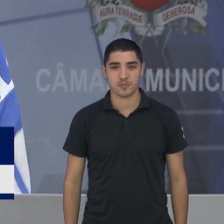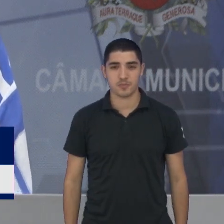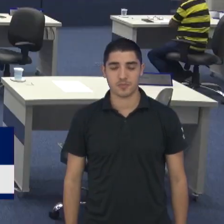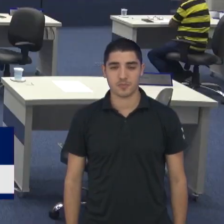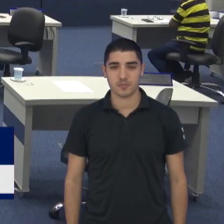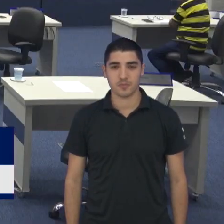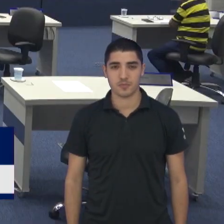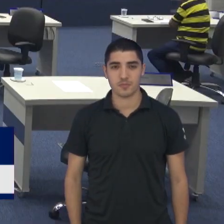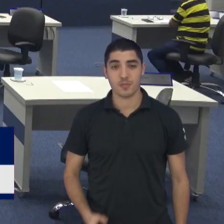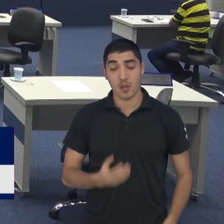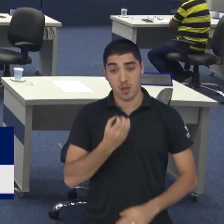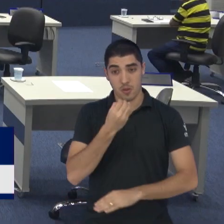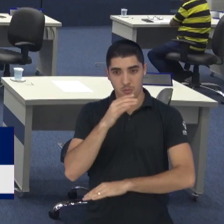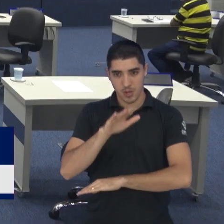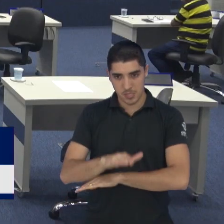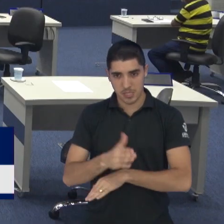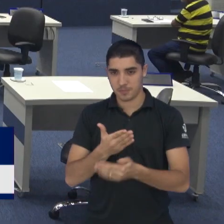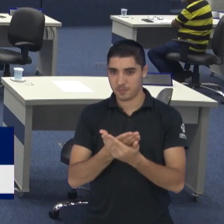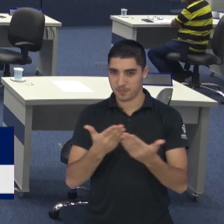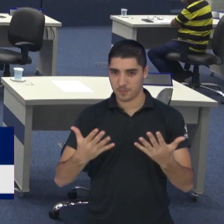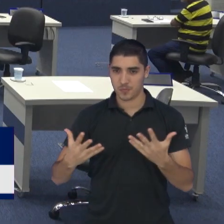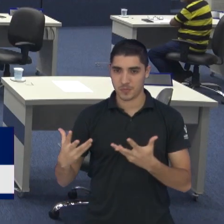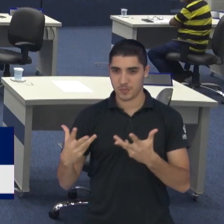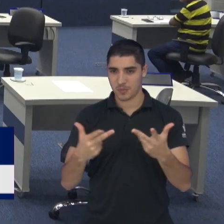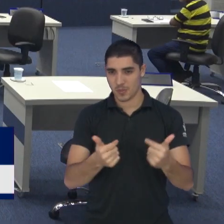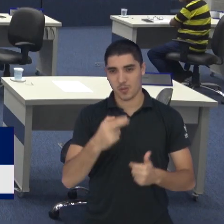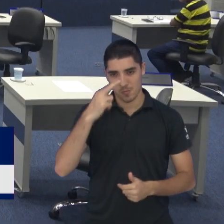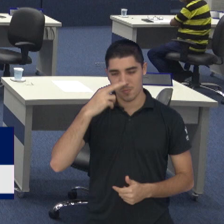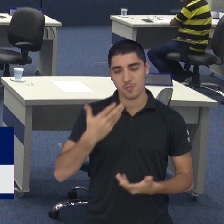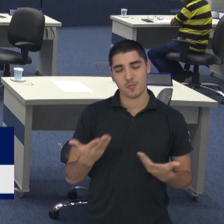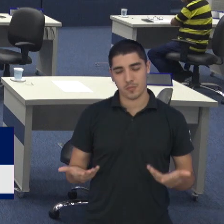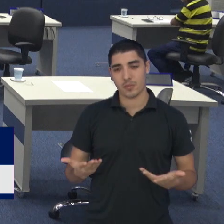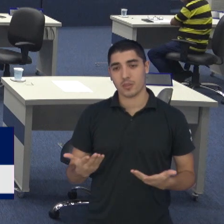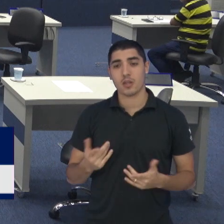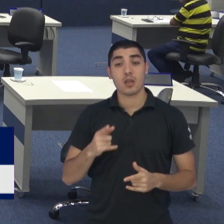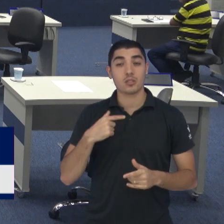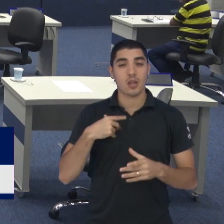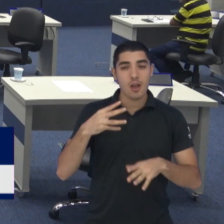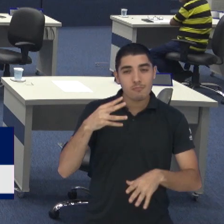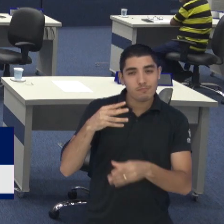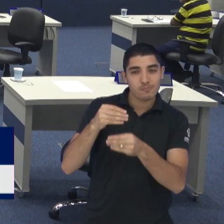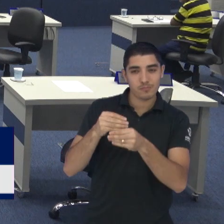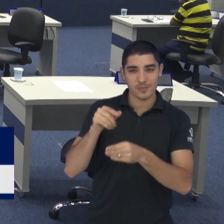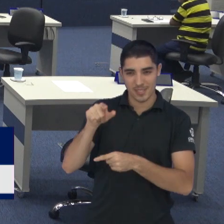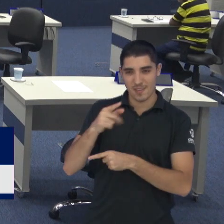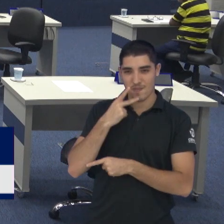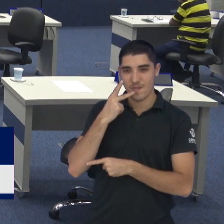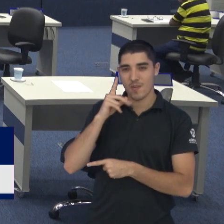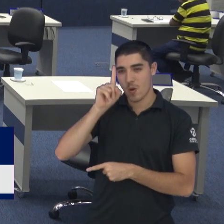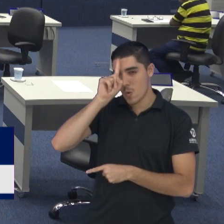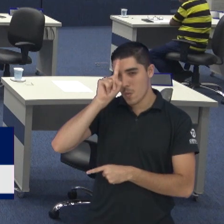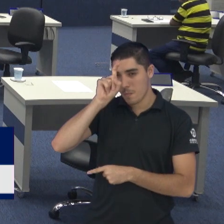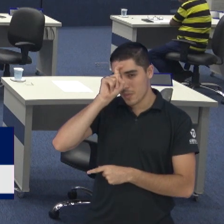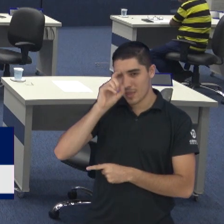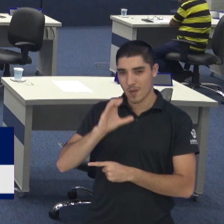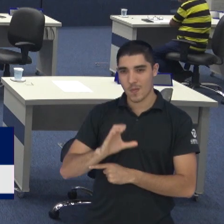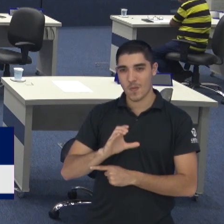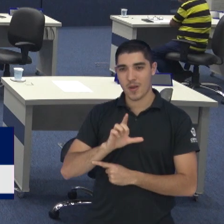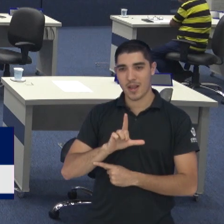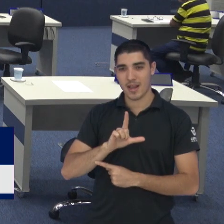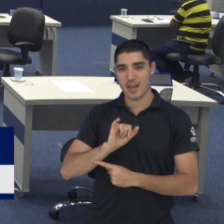Boa tarde a todos. Obrigado pela parte. Queria só pegar o gancho sobre o Hospital de Clínica Sul. É, a gente